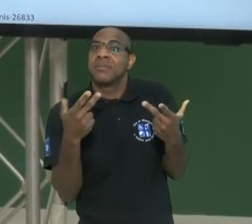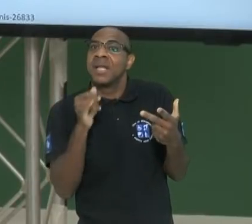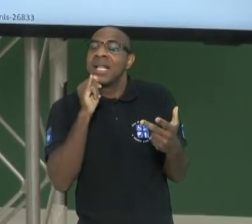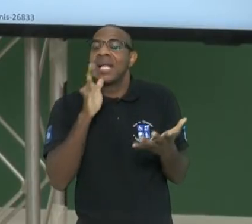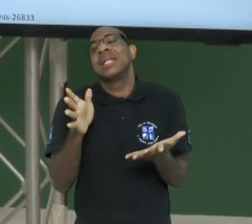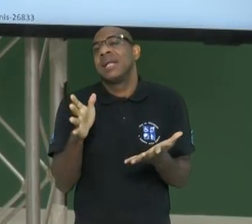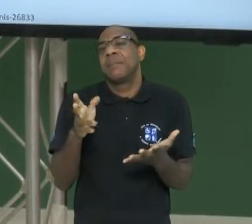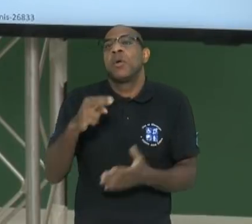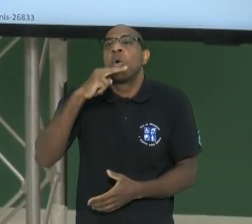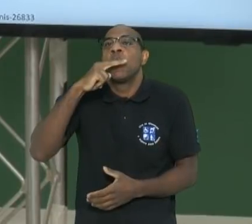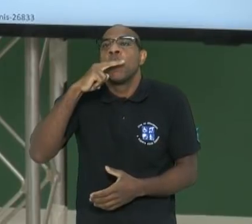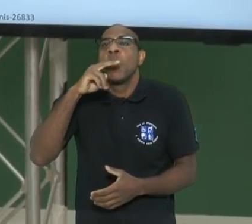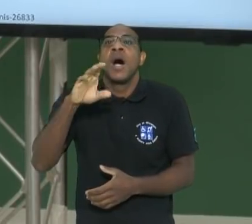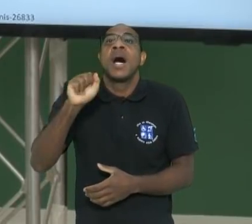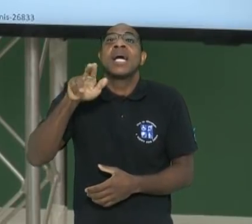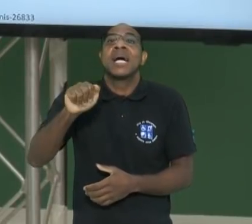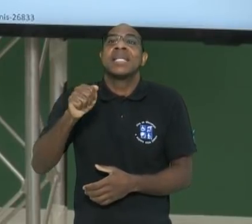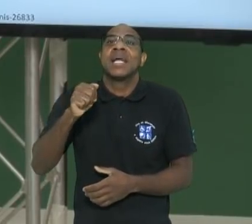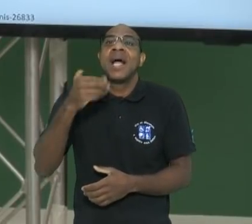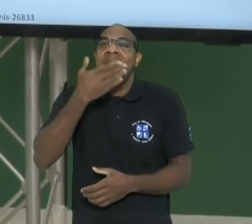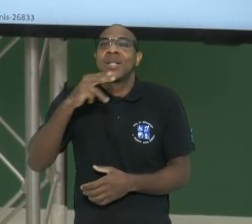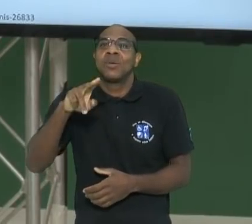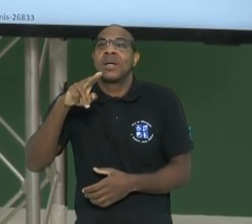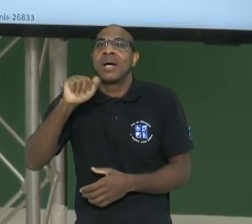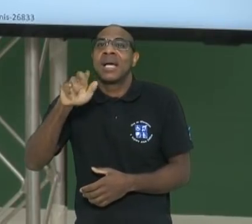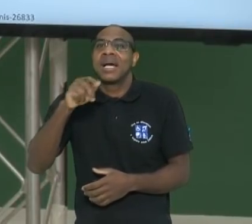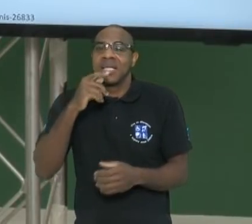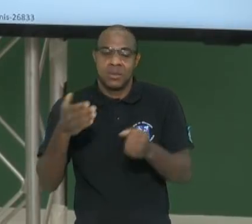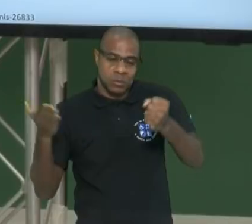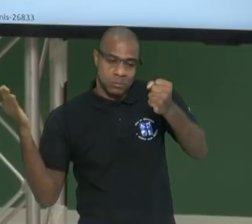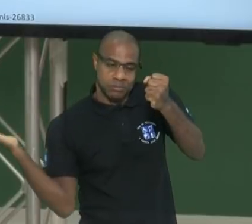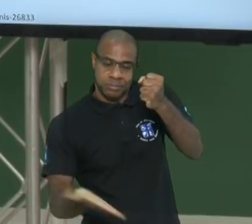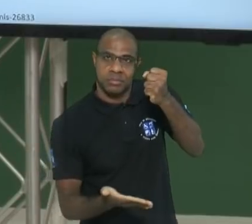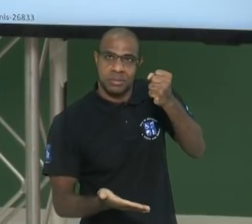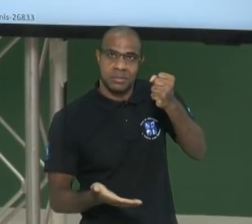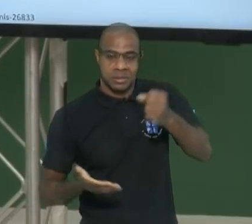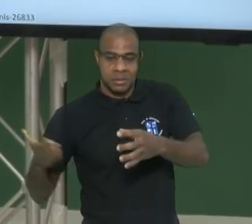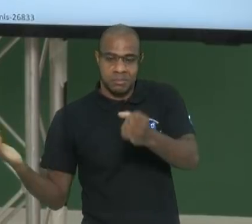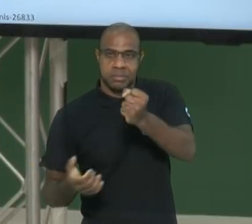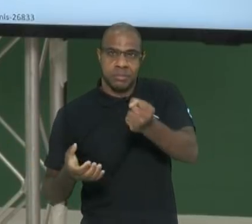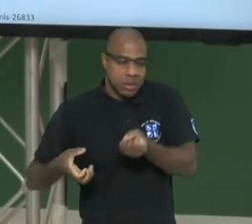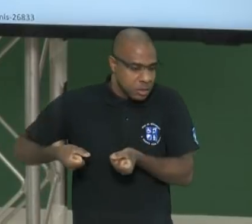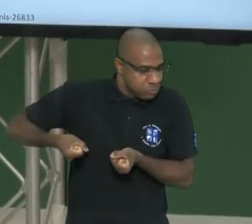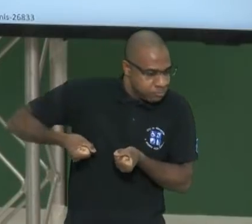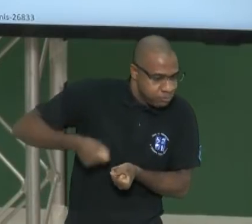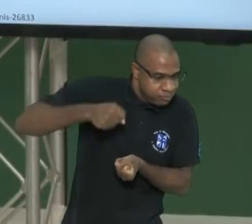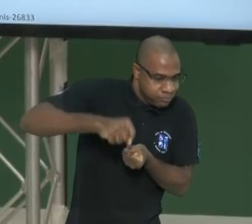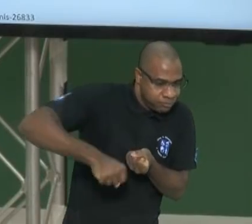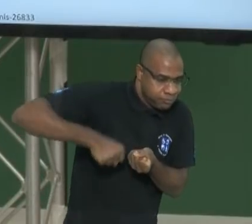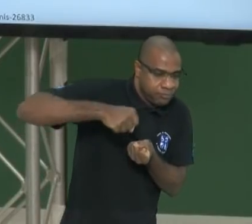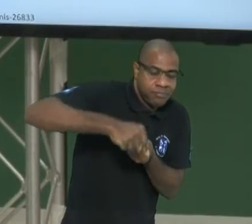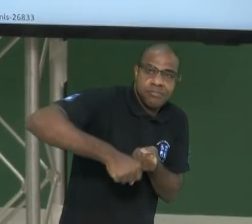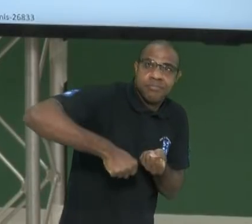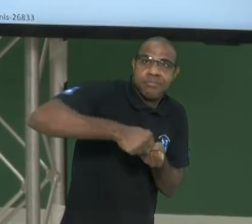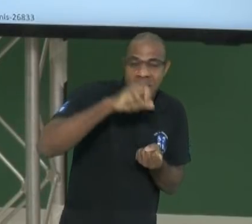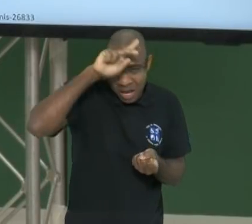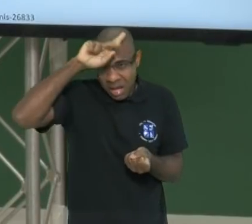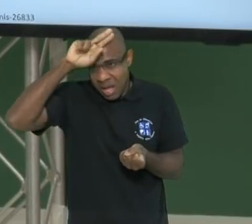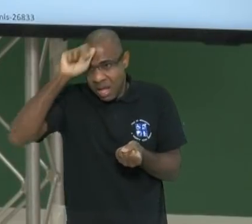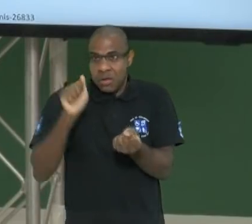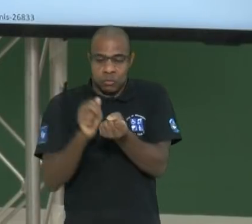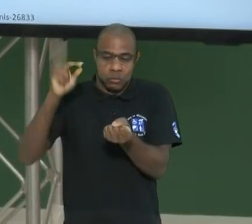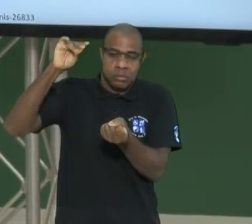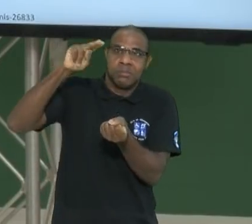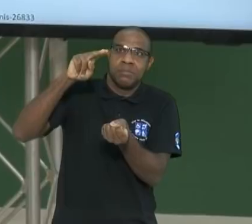foi triturado junto porque ele é um inseto que vive em frestas e em troncos de árvores, ele gosta de madeira. Como esses dois